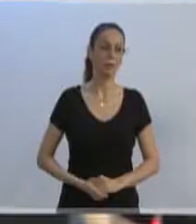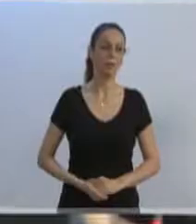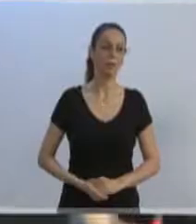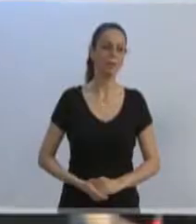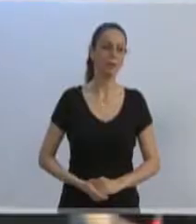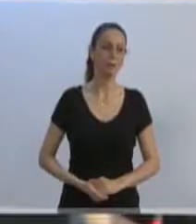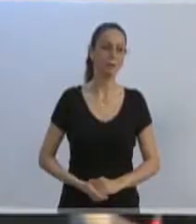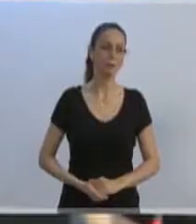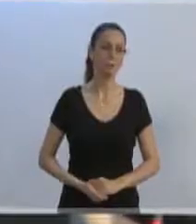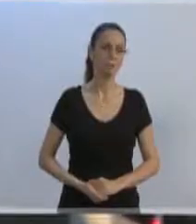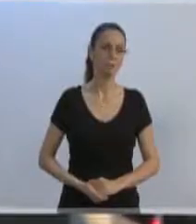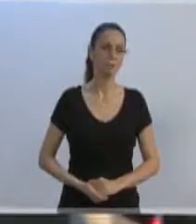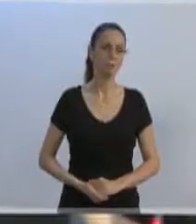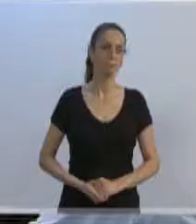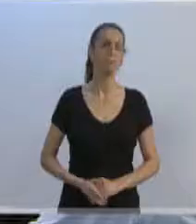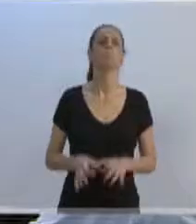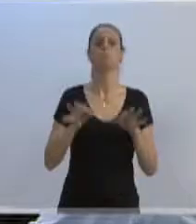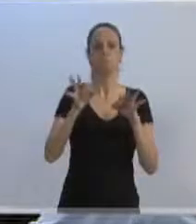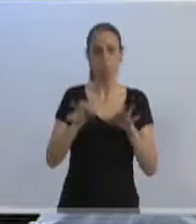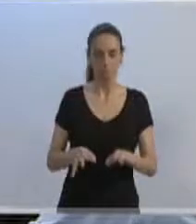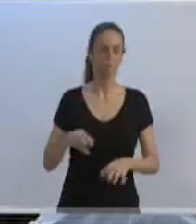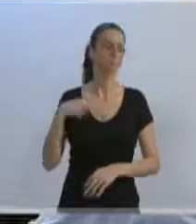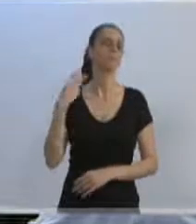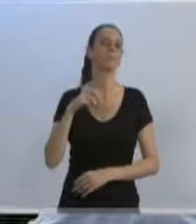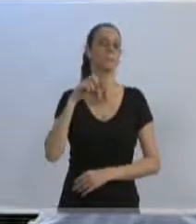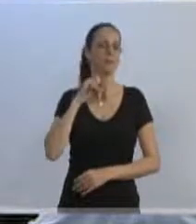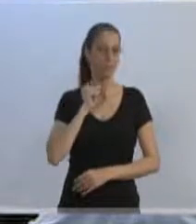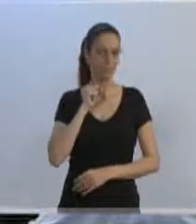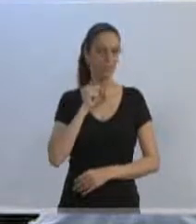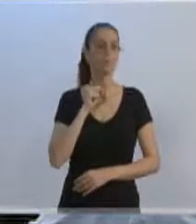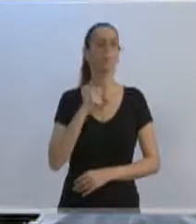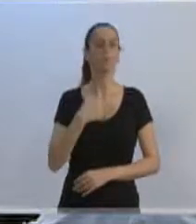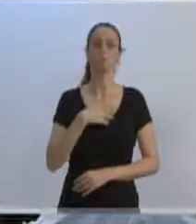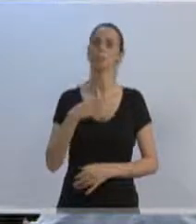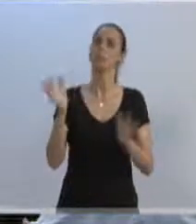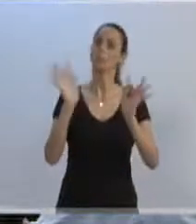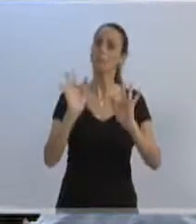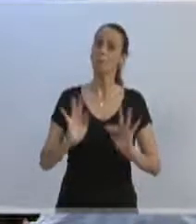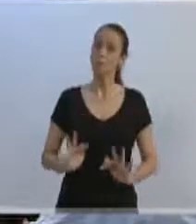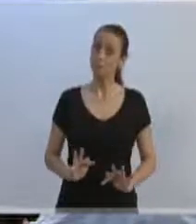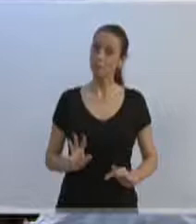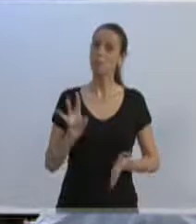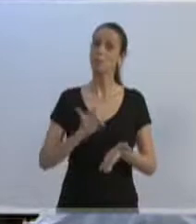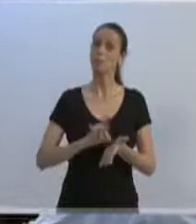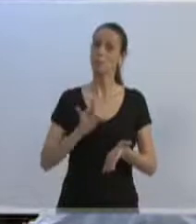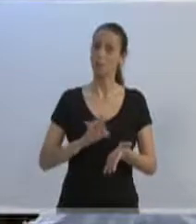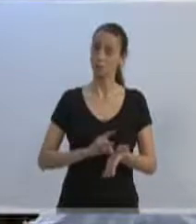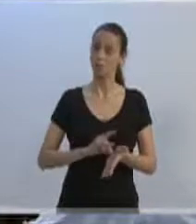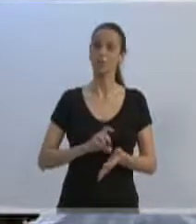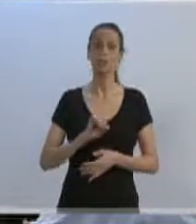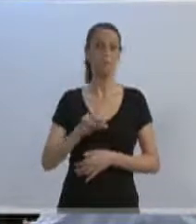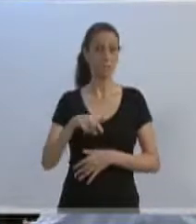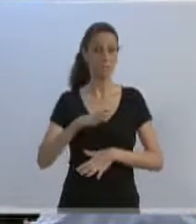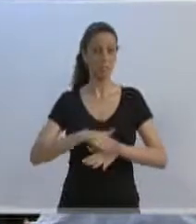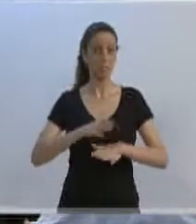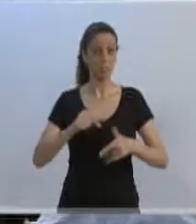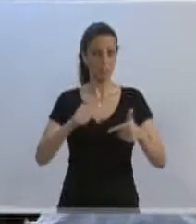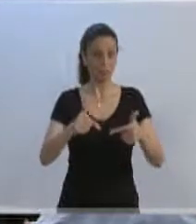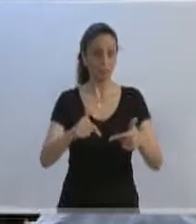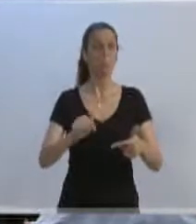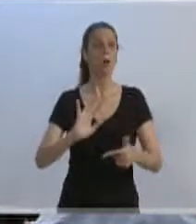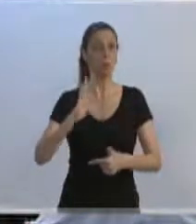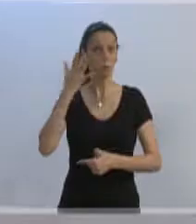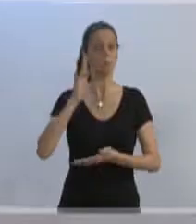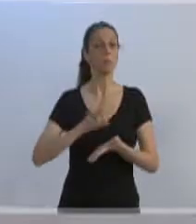perfeito o vereador tivo zimmermann eu fico muito feliz de saber e se essa ação se concretizar